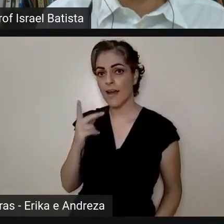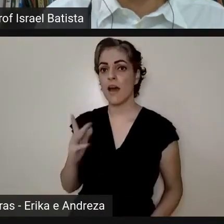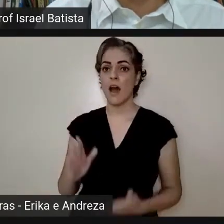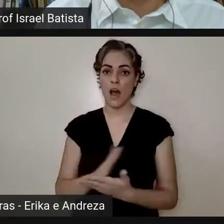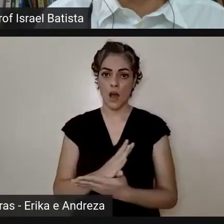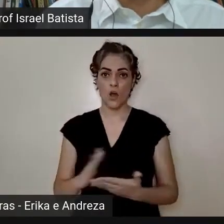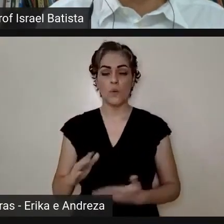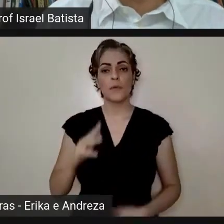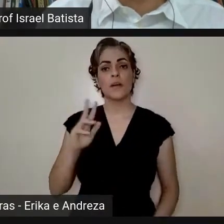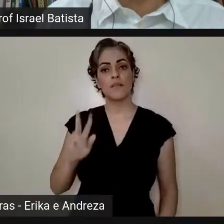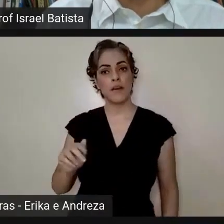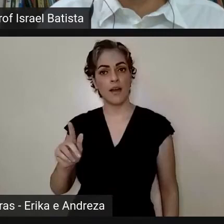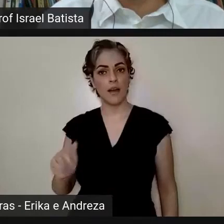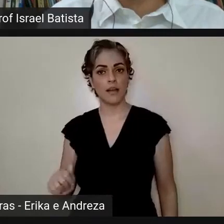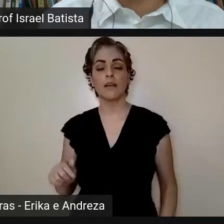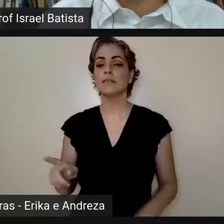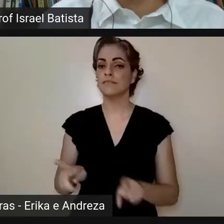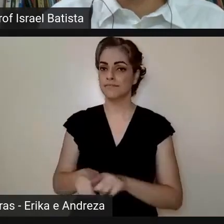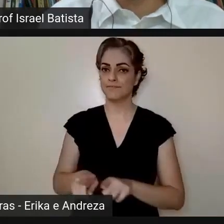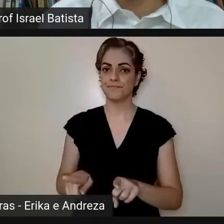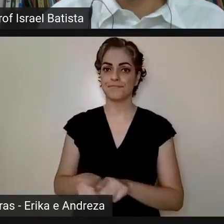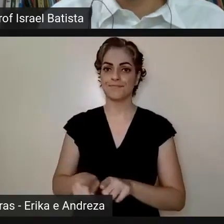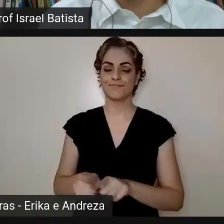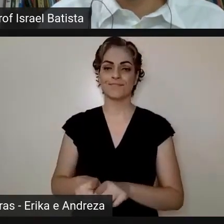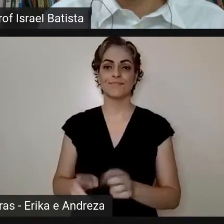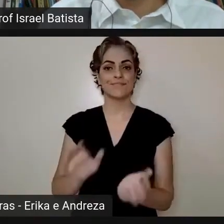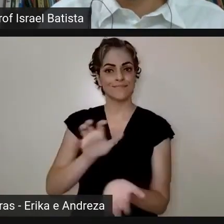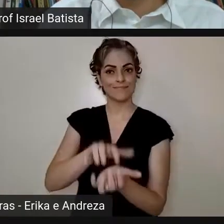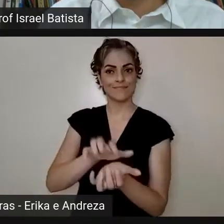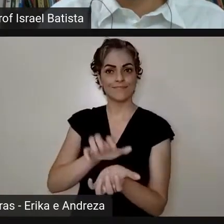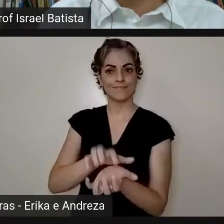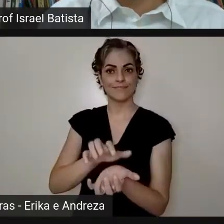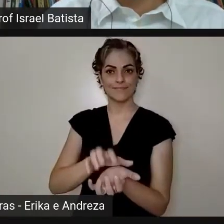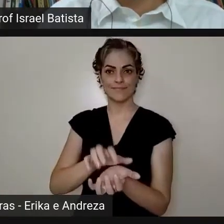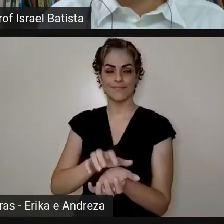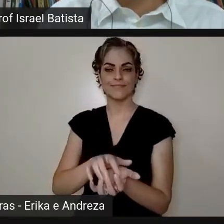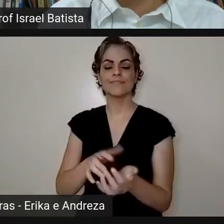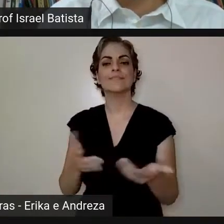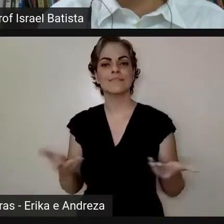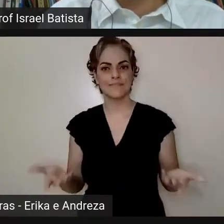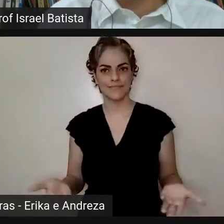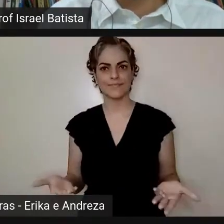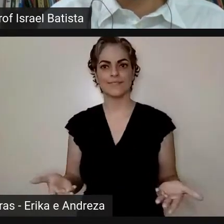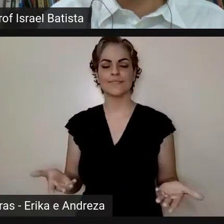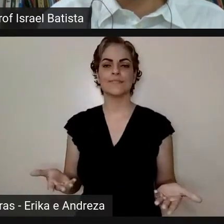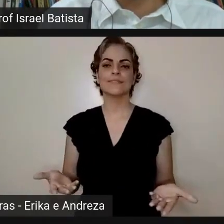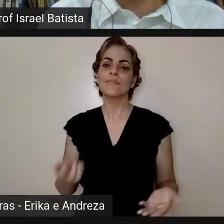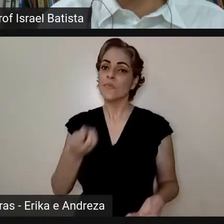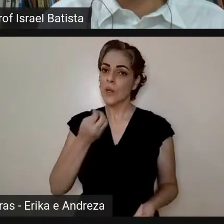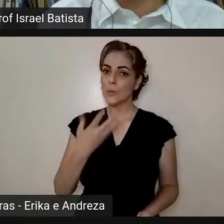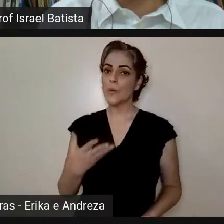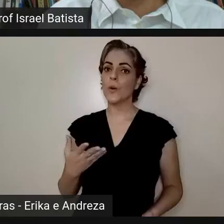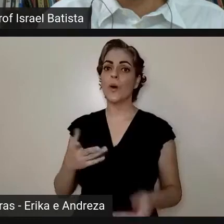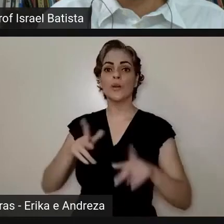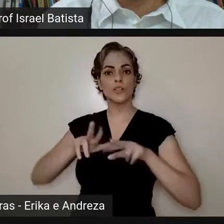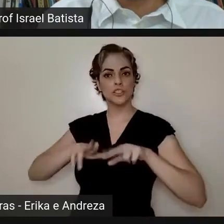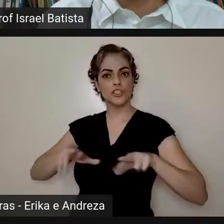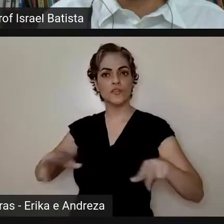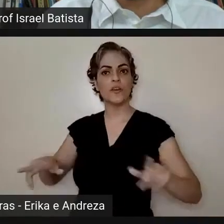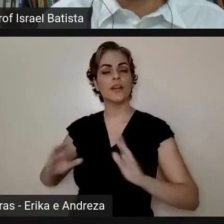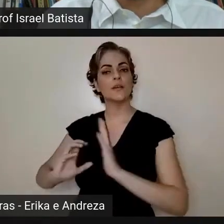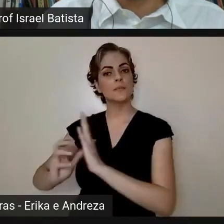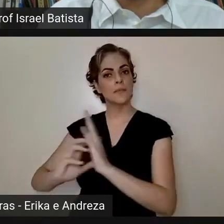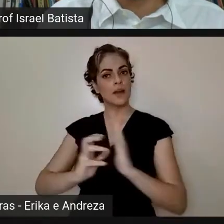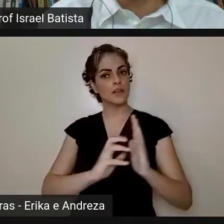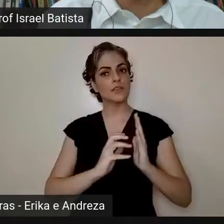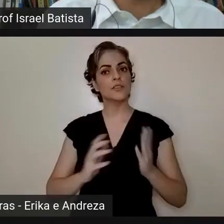funciona no governo de Pernambuco, né? Então, o que está funcionando, bons exemplos de governos de diferentes partidos, aqui no Brasil, a gente